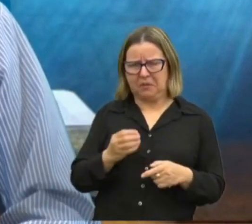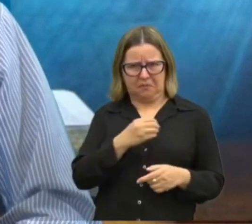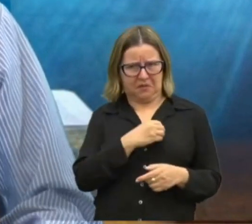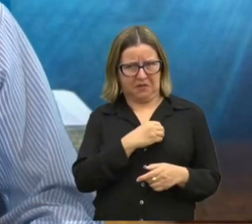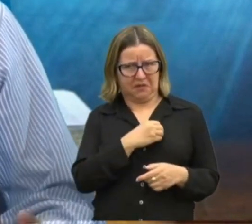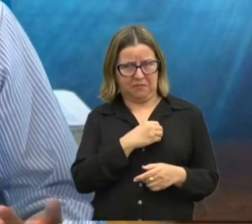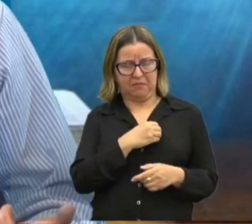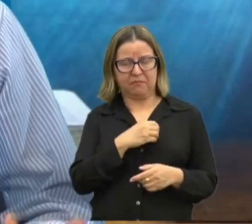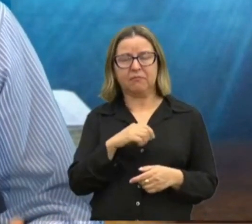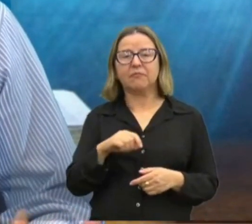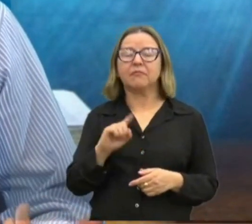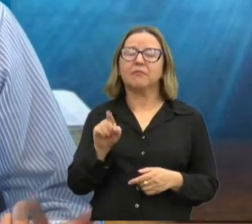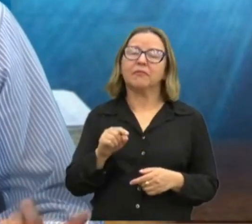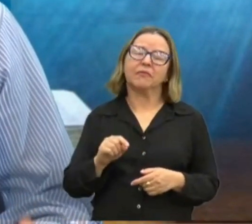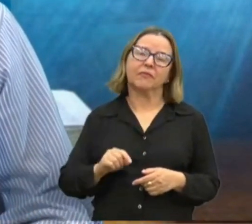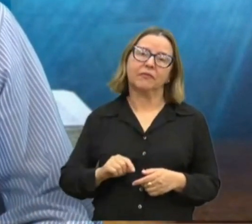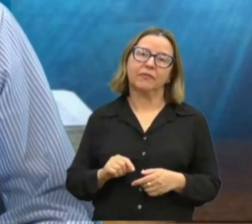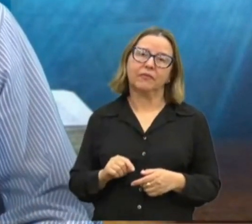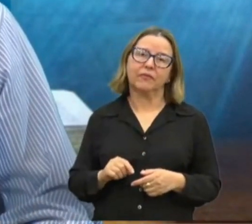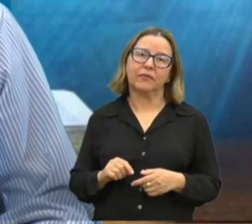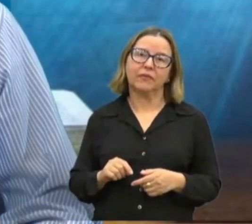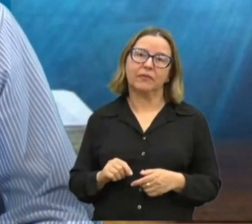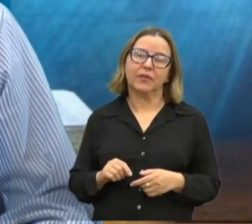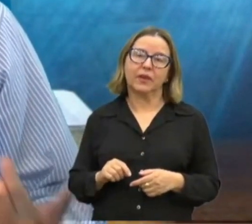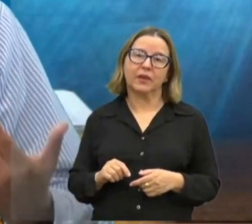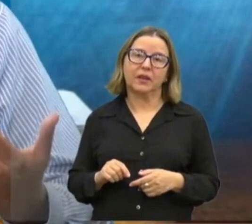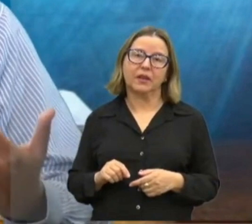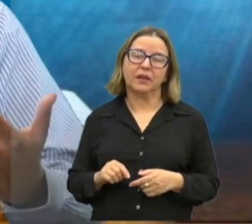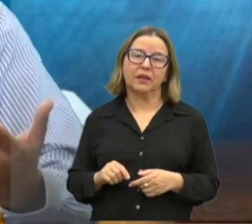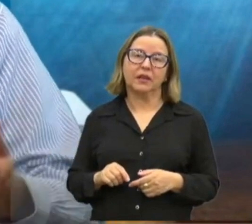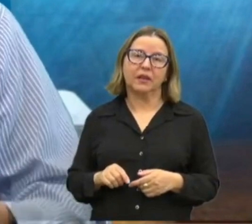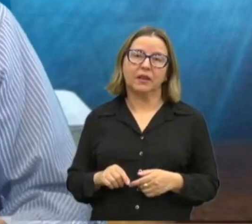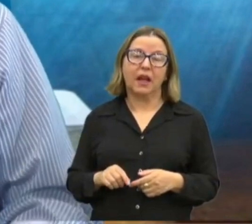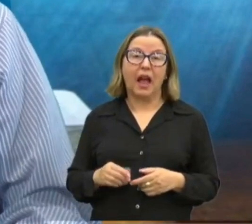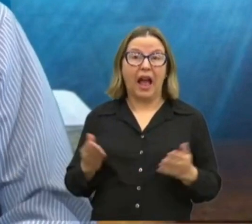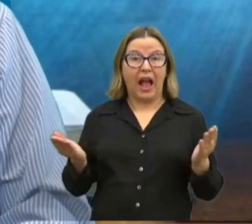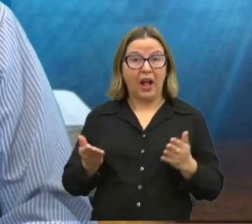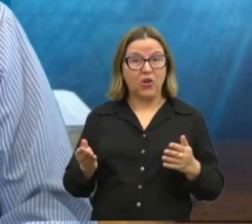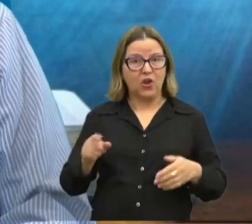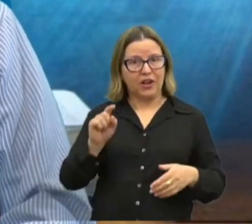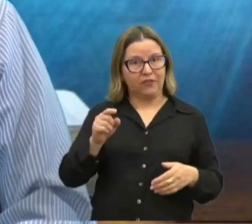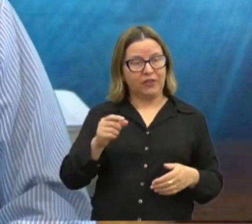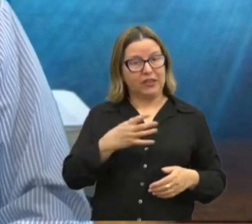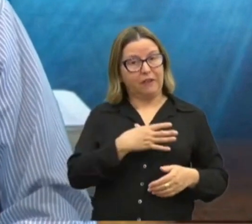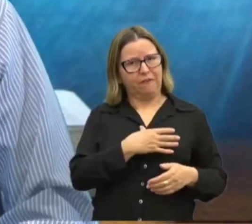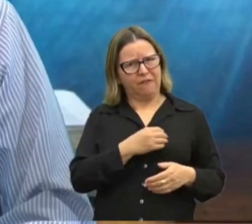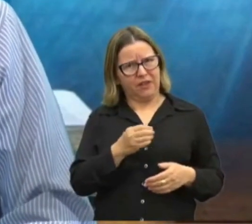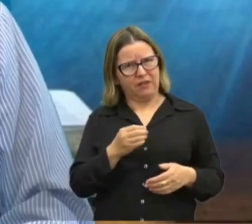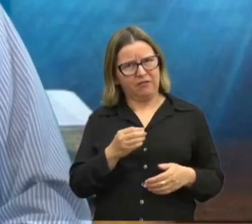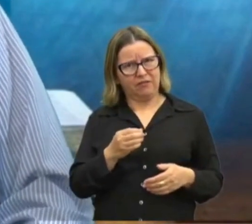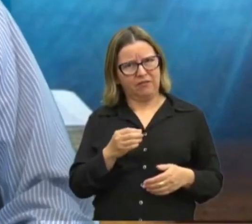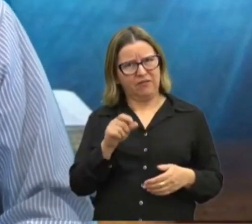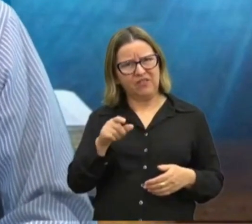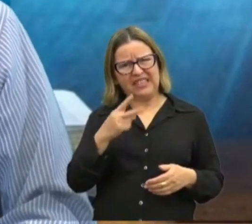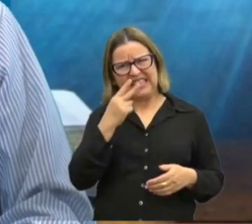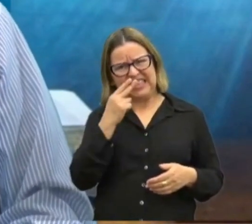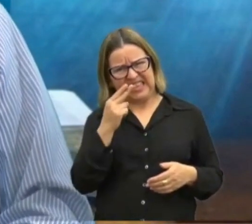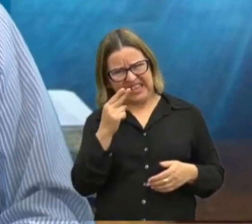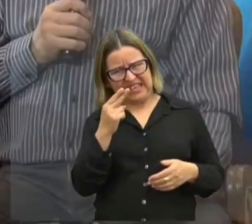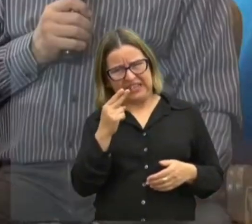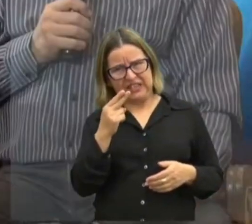Quando você não é mais inimigo, e agora que você é filho, seria possível isso?